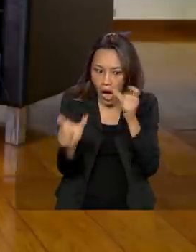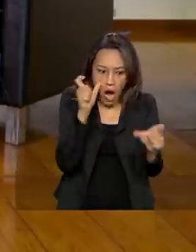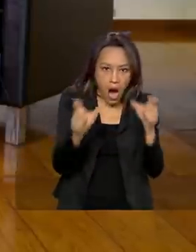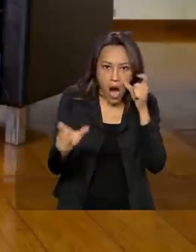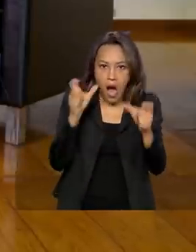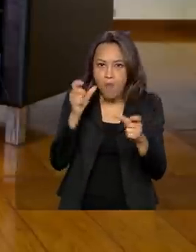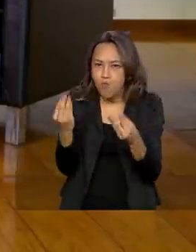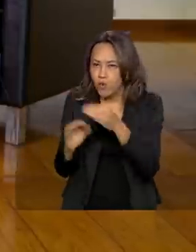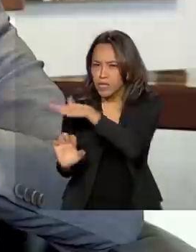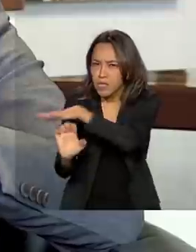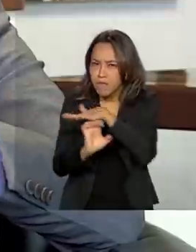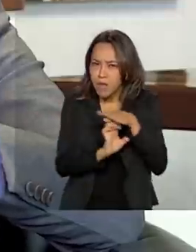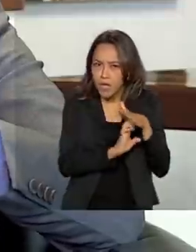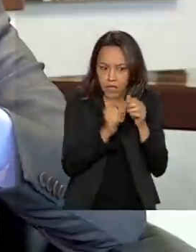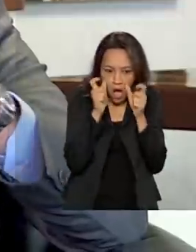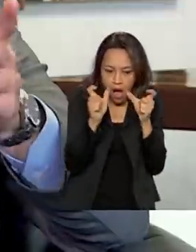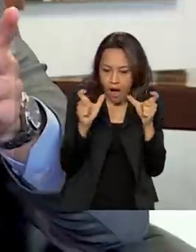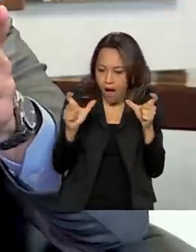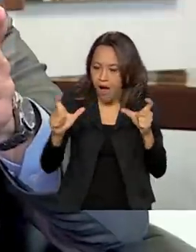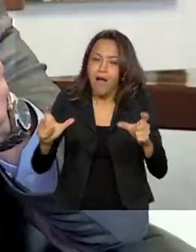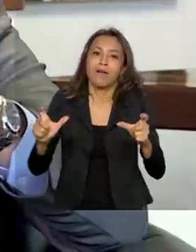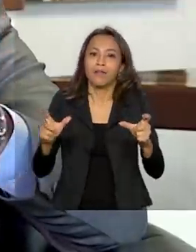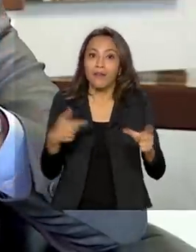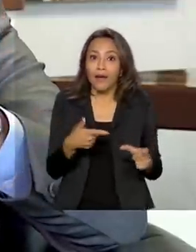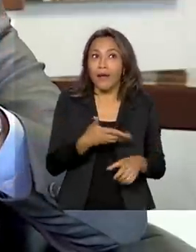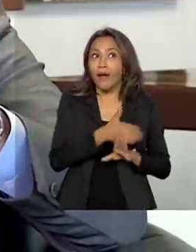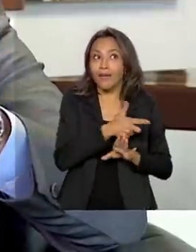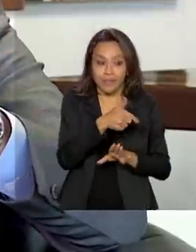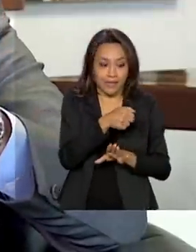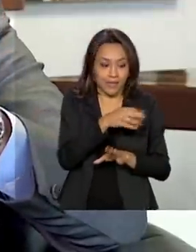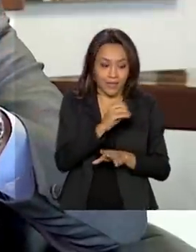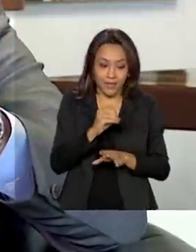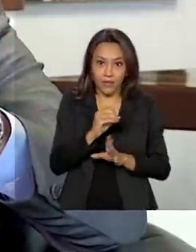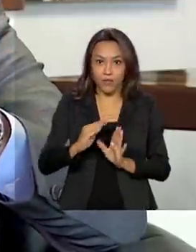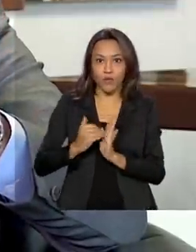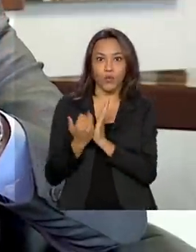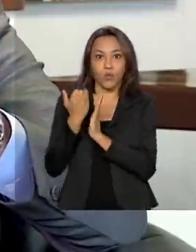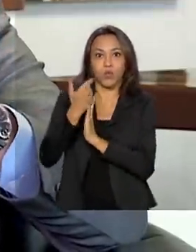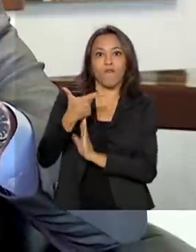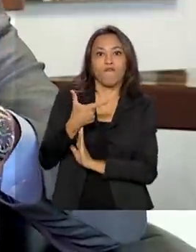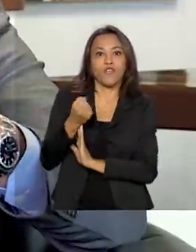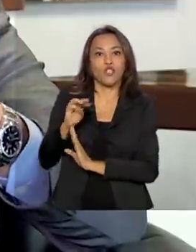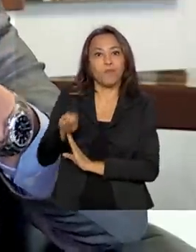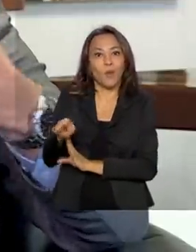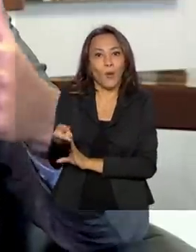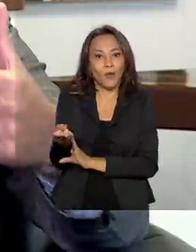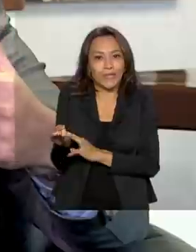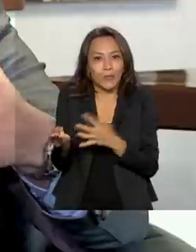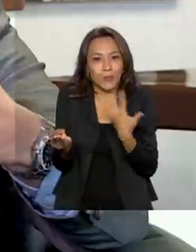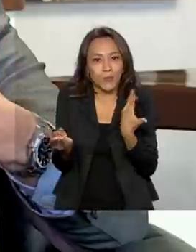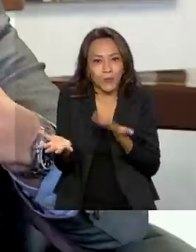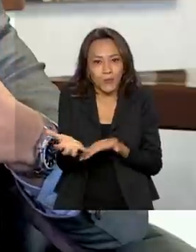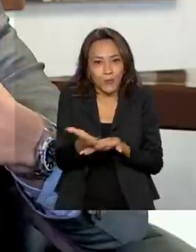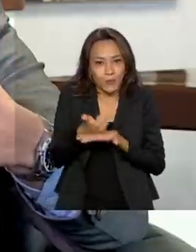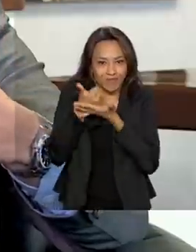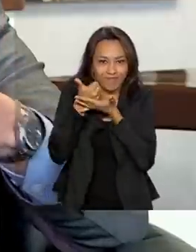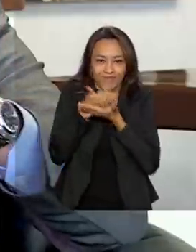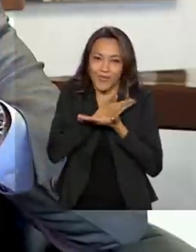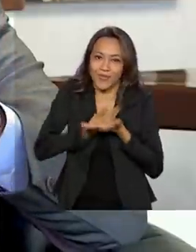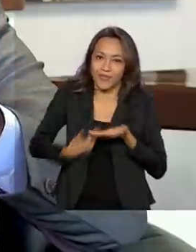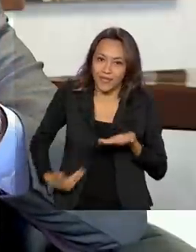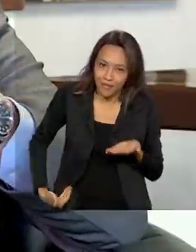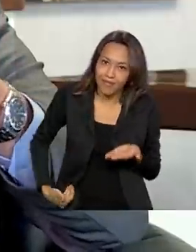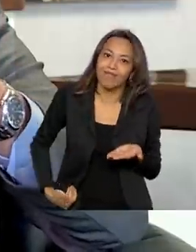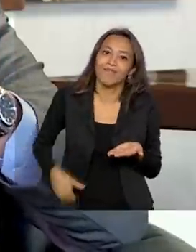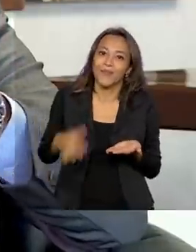interesse, virando uma outorga que era para ser 700, virou de 20 milhões. Mais os investimentos para serem feitos ao longo